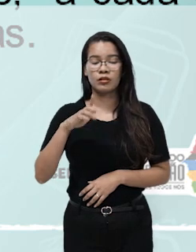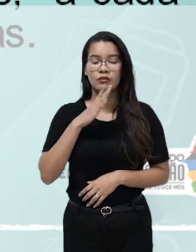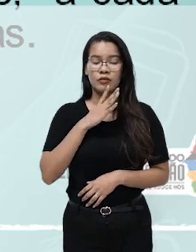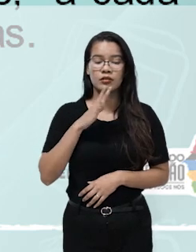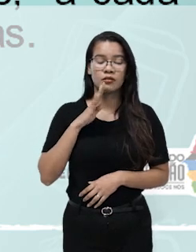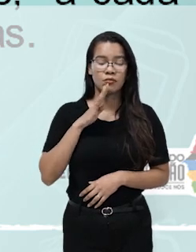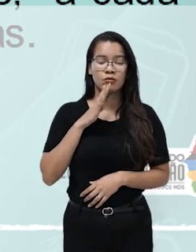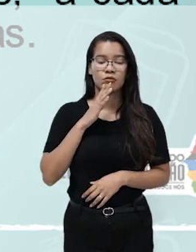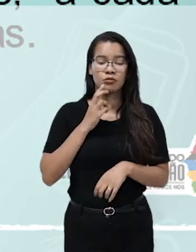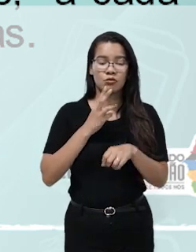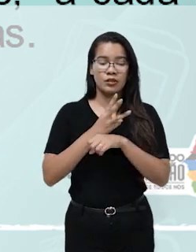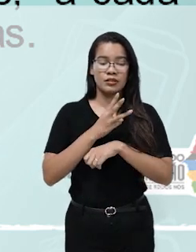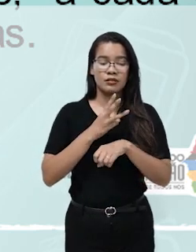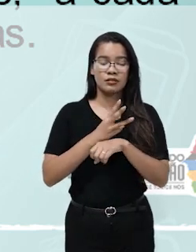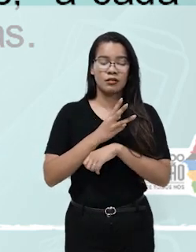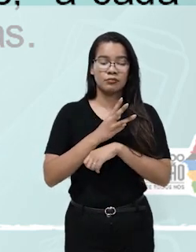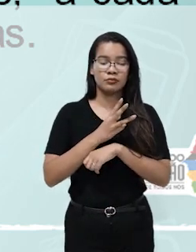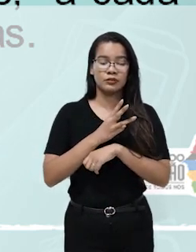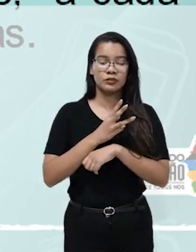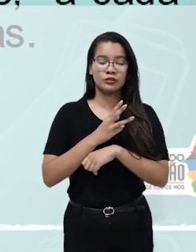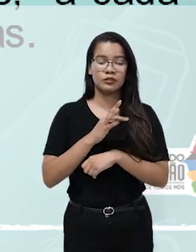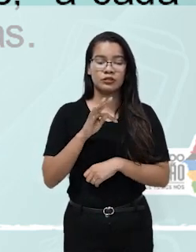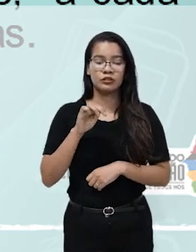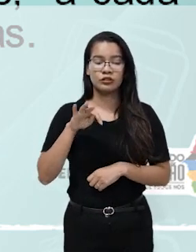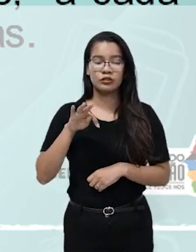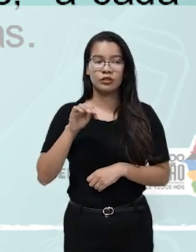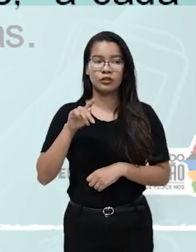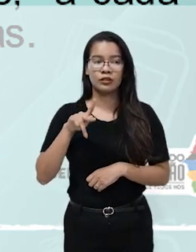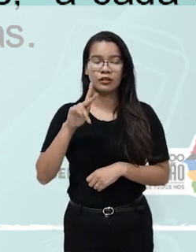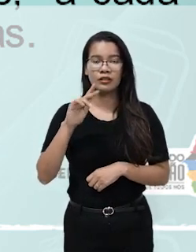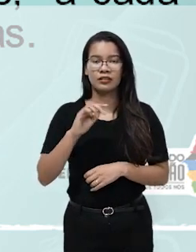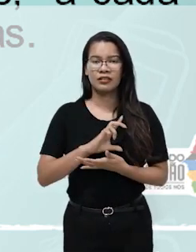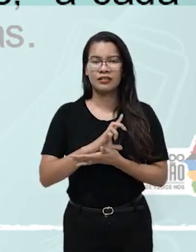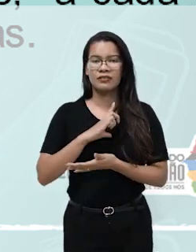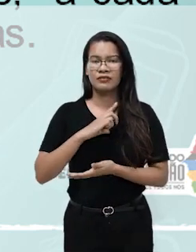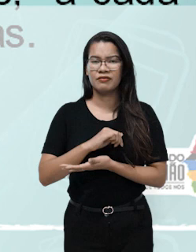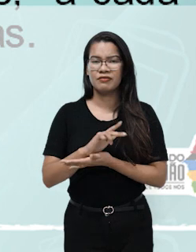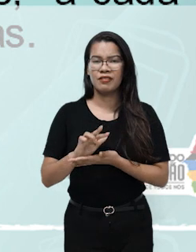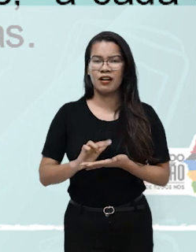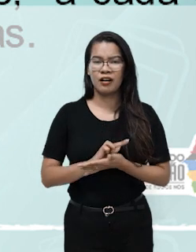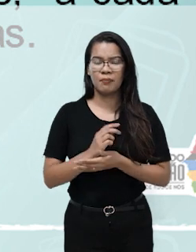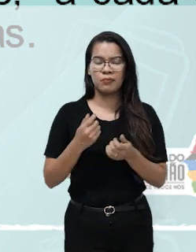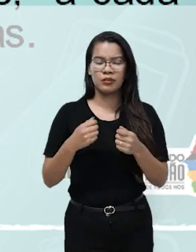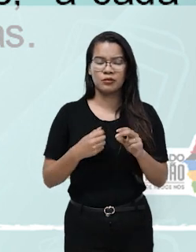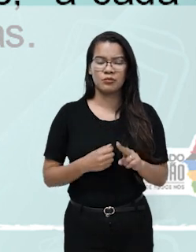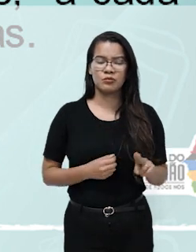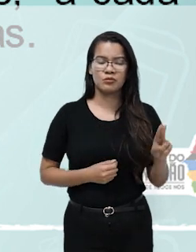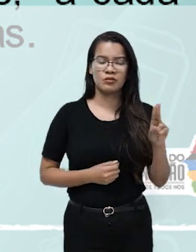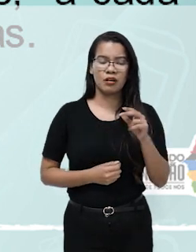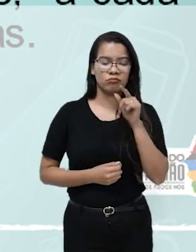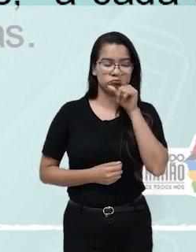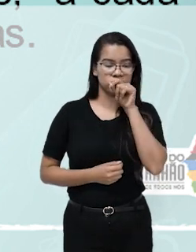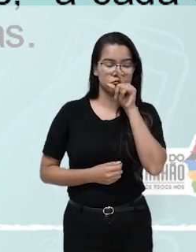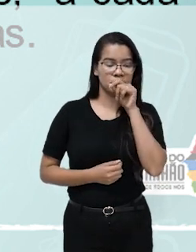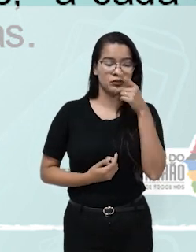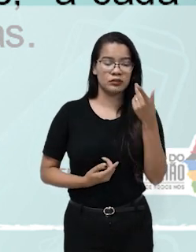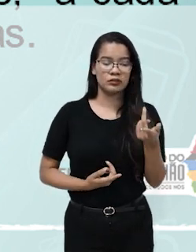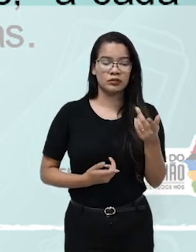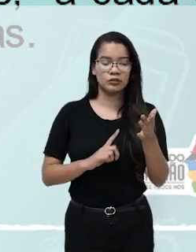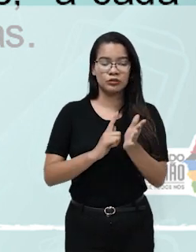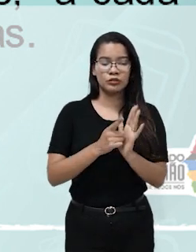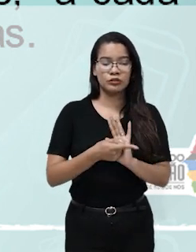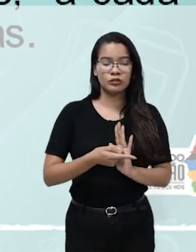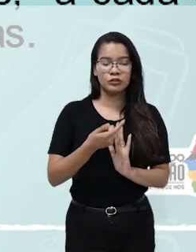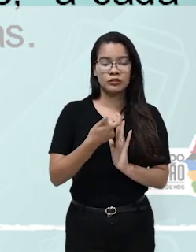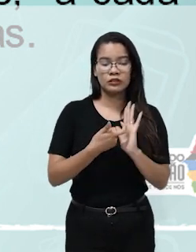chat, o WhatsApp, TikTok, que mais? Ixi, tem um monte de coisa aí que a gente pode usar. O Twitter. Os gêneros de